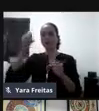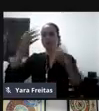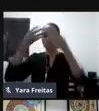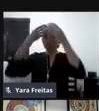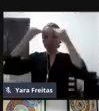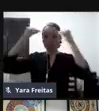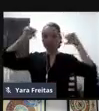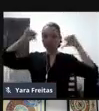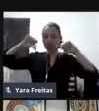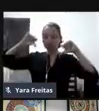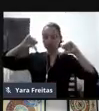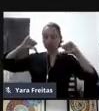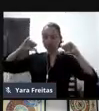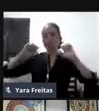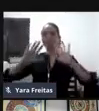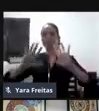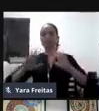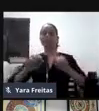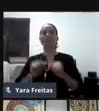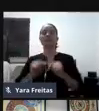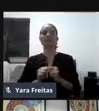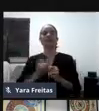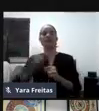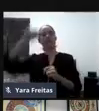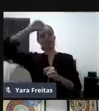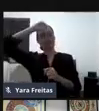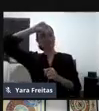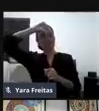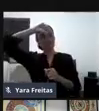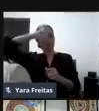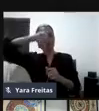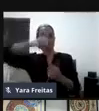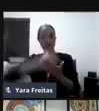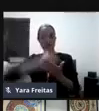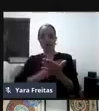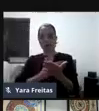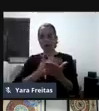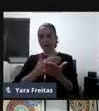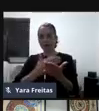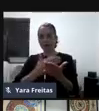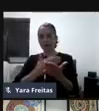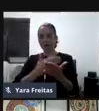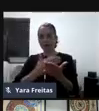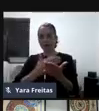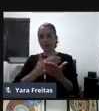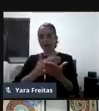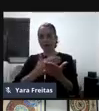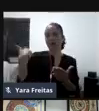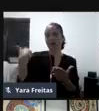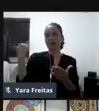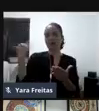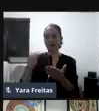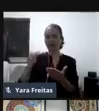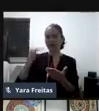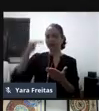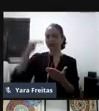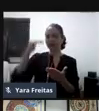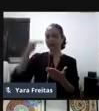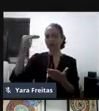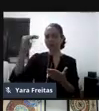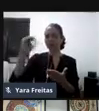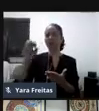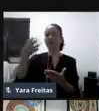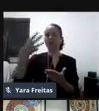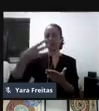Olha, depressão de início na idade adulta, na terceira idade,